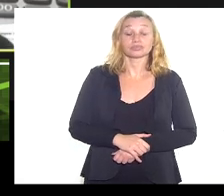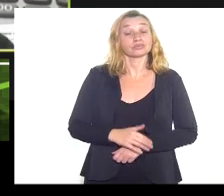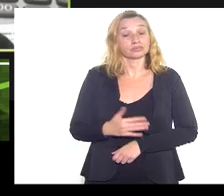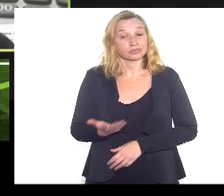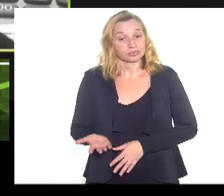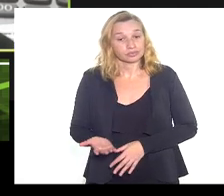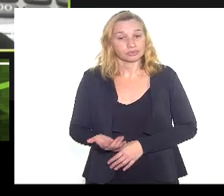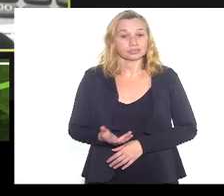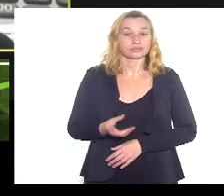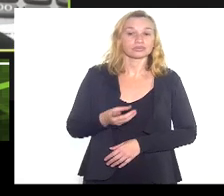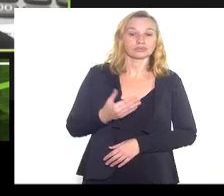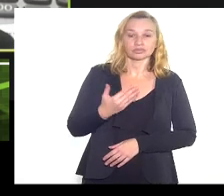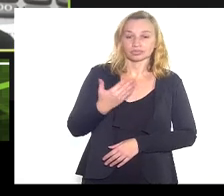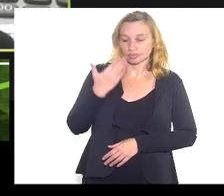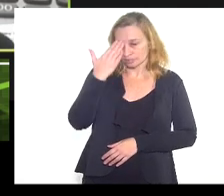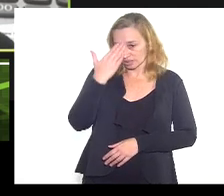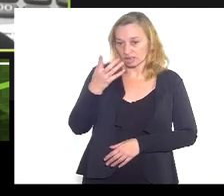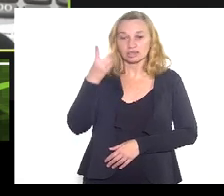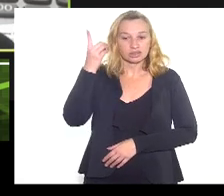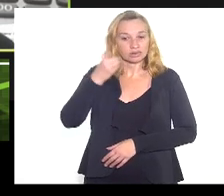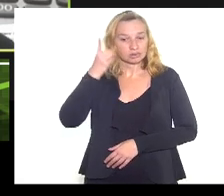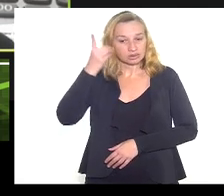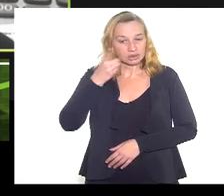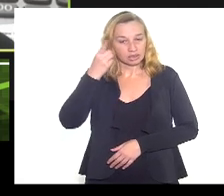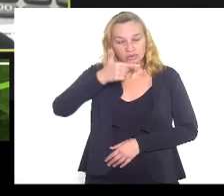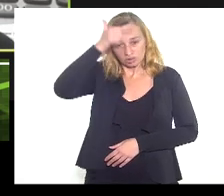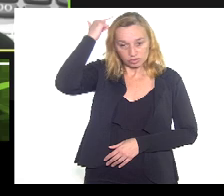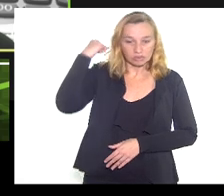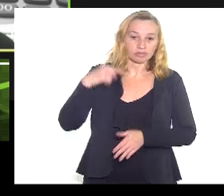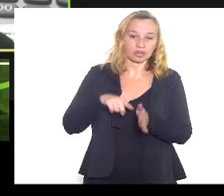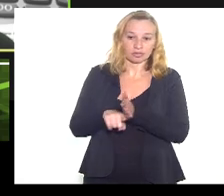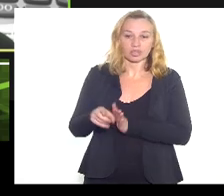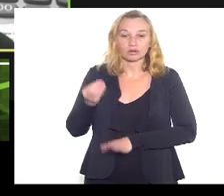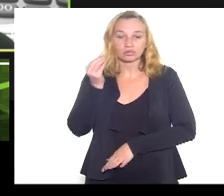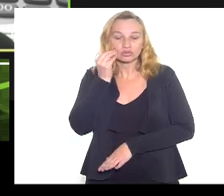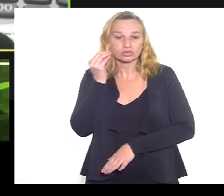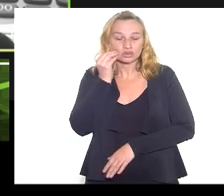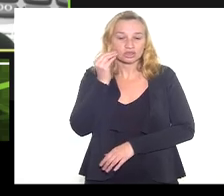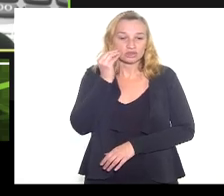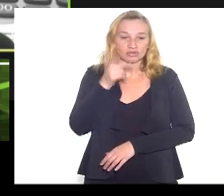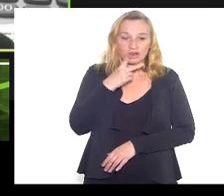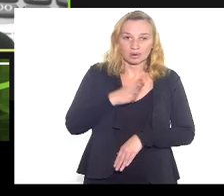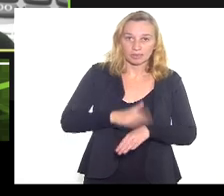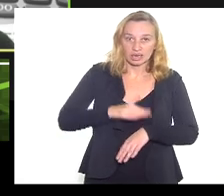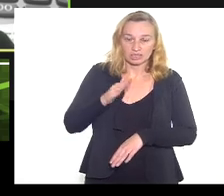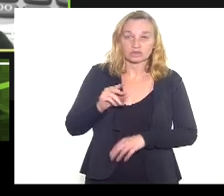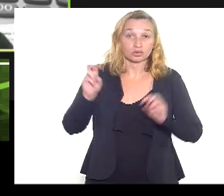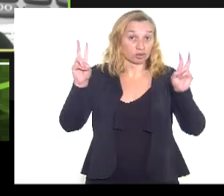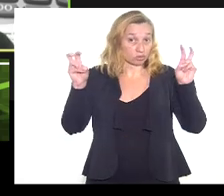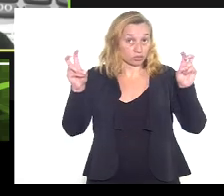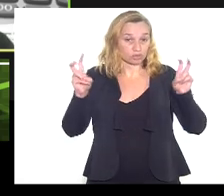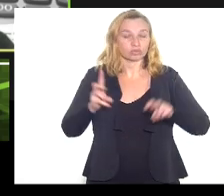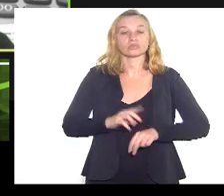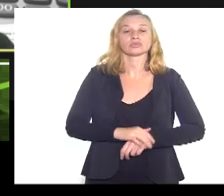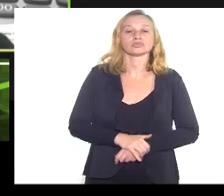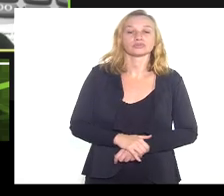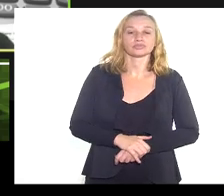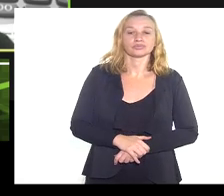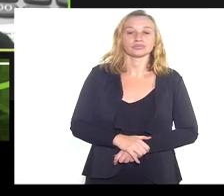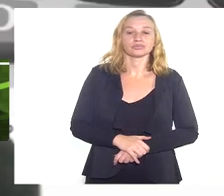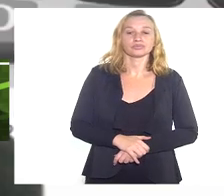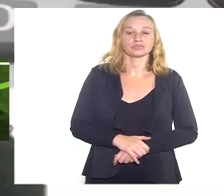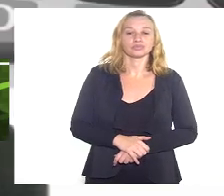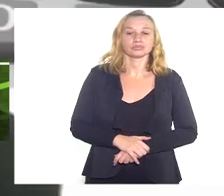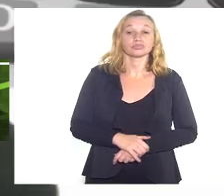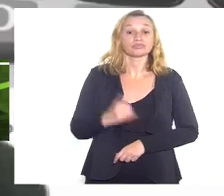Luiz Paulo, muito obrigado pela pergunta, oportunidade que a gente tem de esclarecer uma vez mais a respeito deste